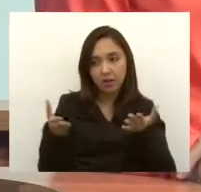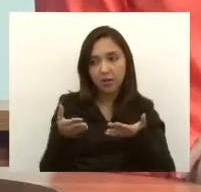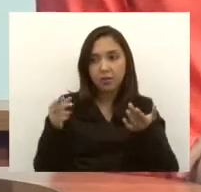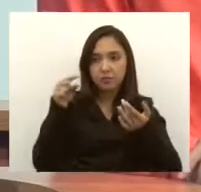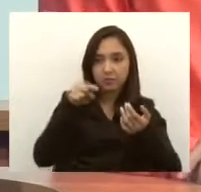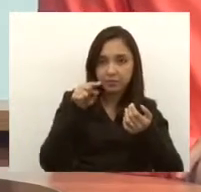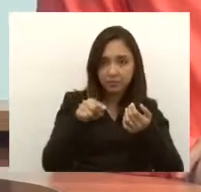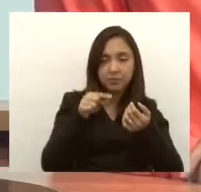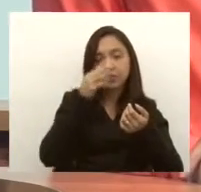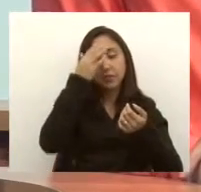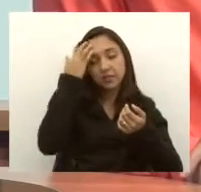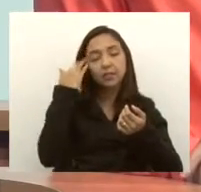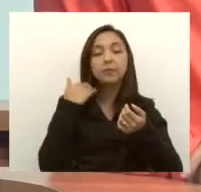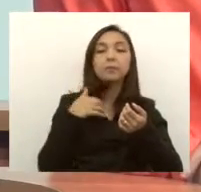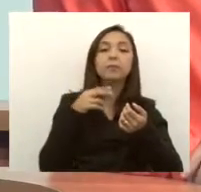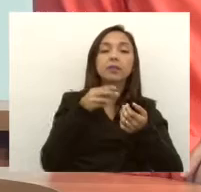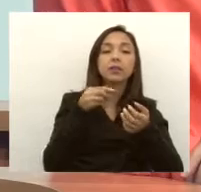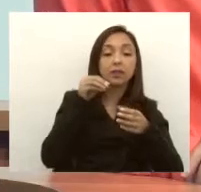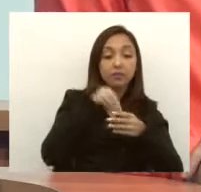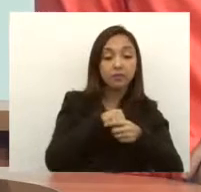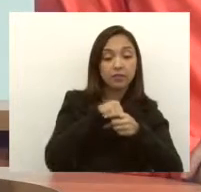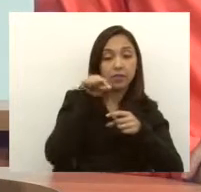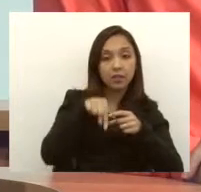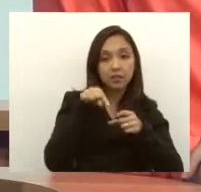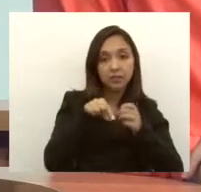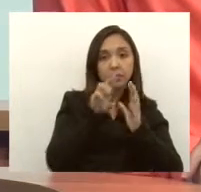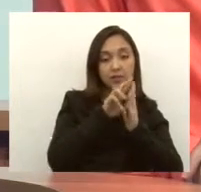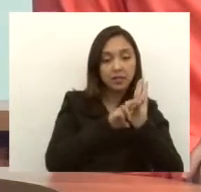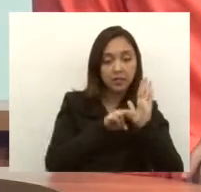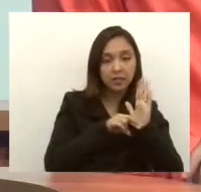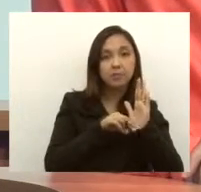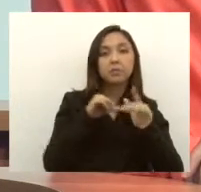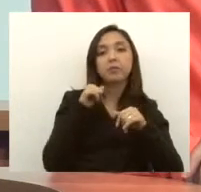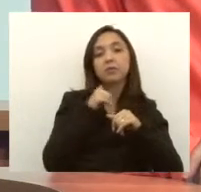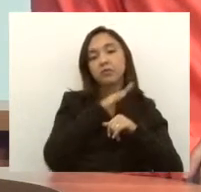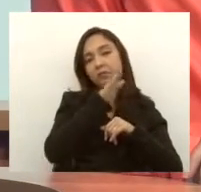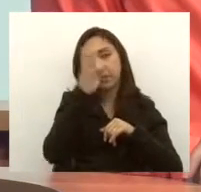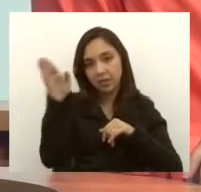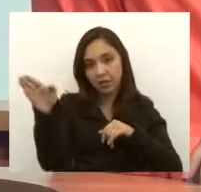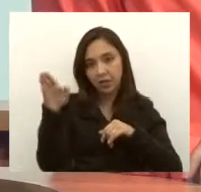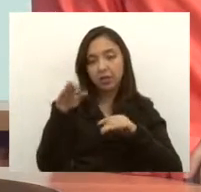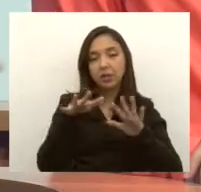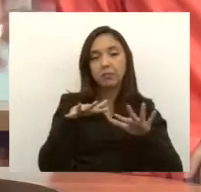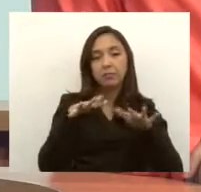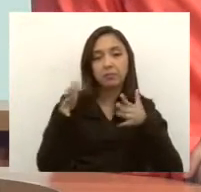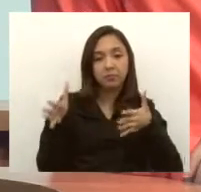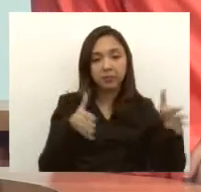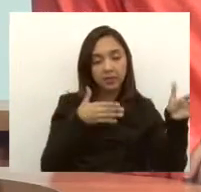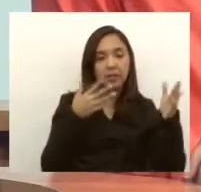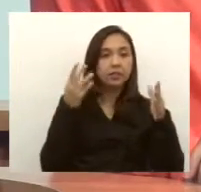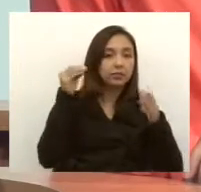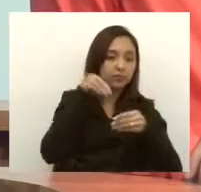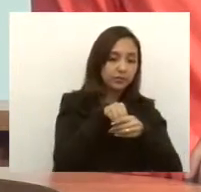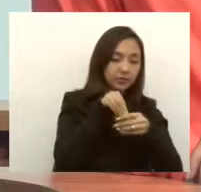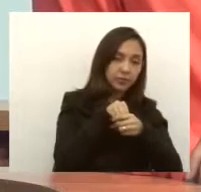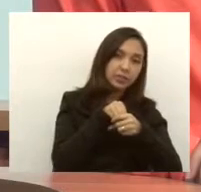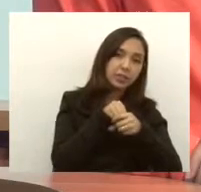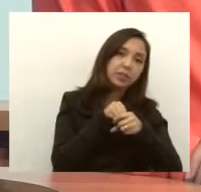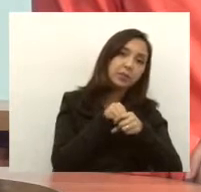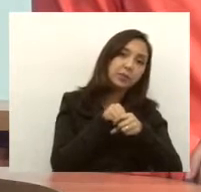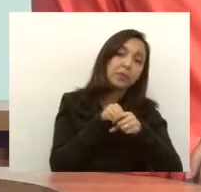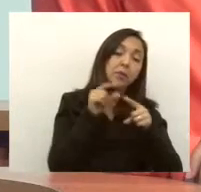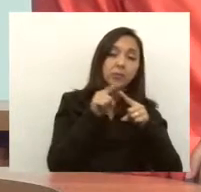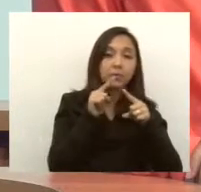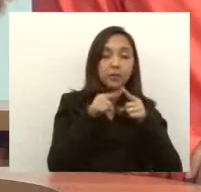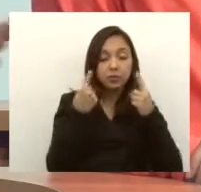um requerimento aqui na tribuna dessa casa, vai para o plenário para ser votado, também é importante, porque gera